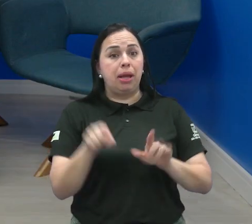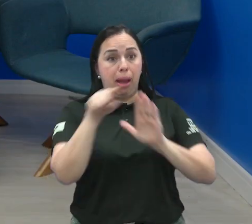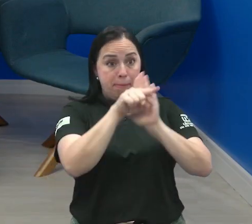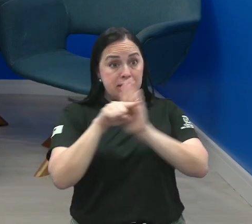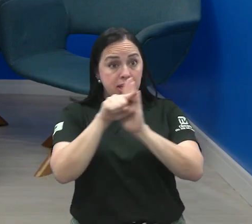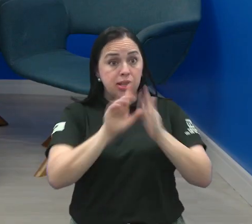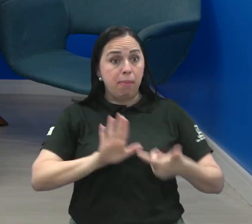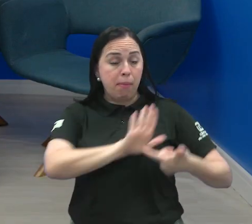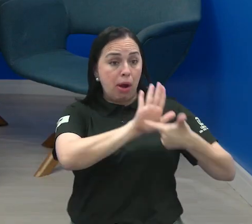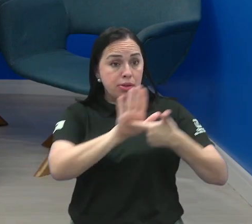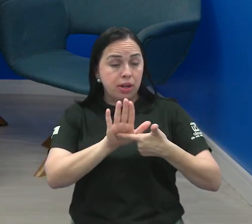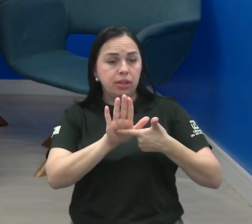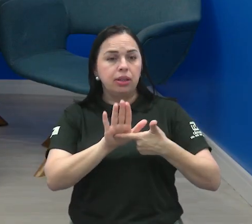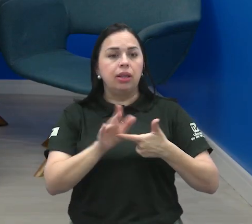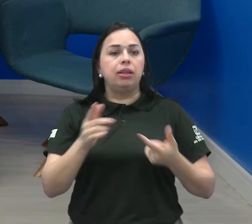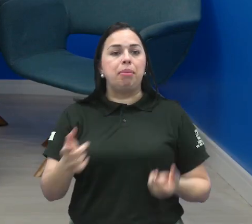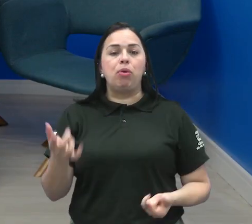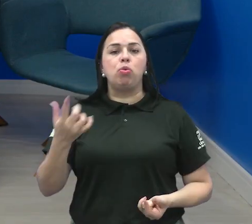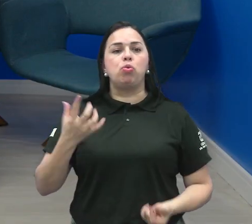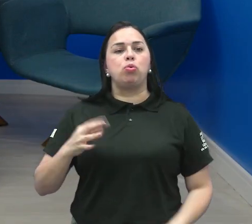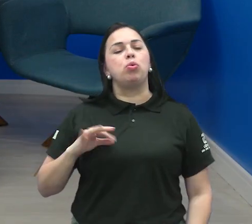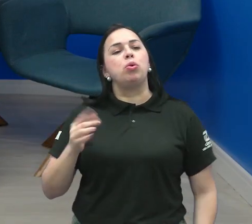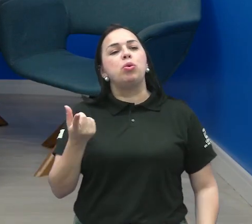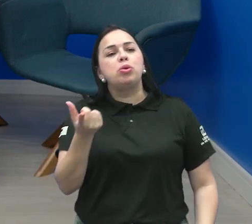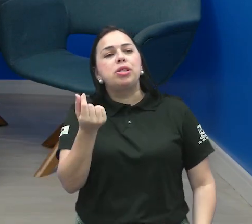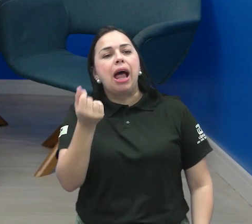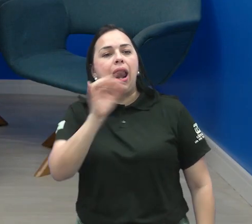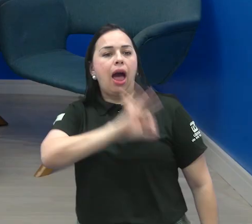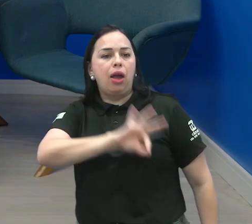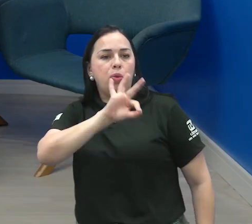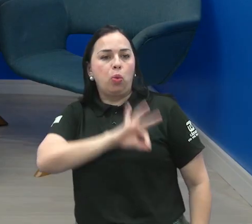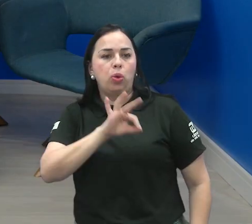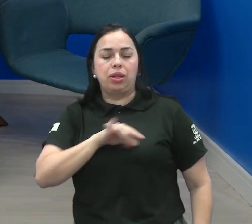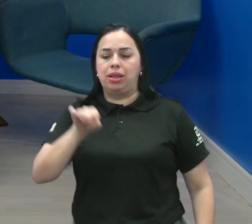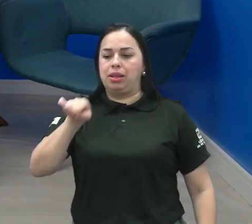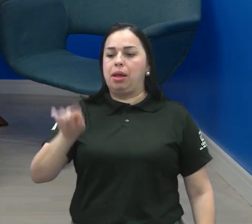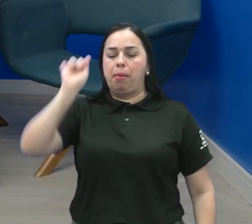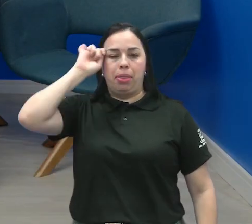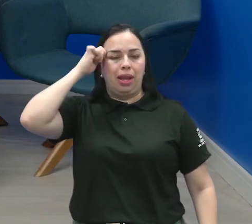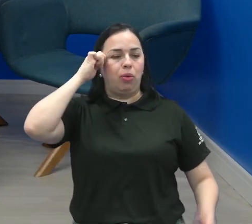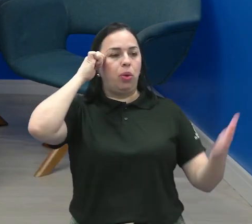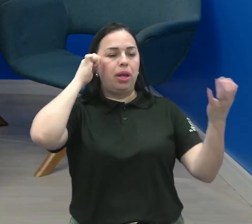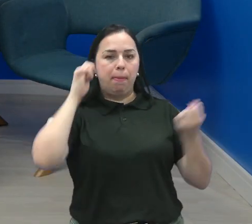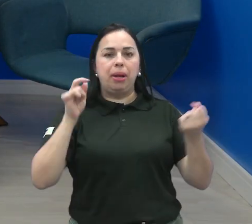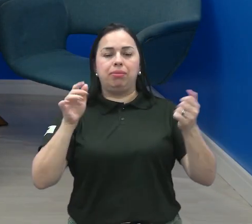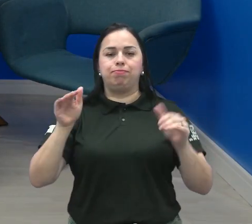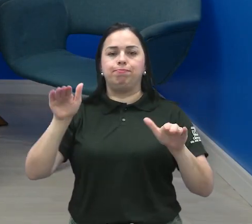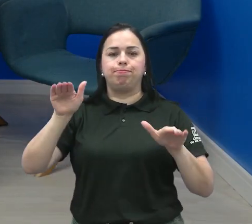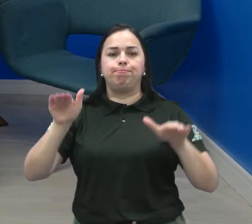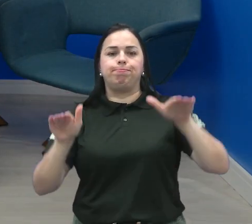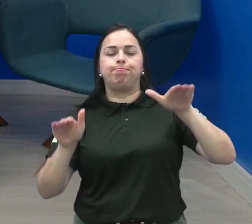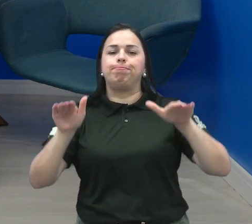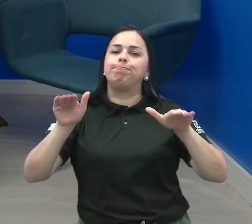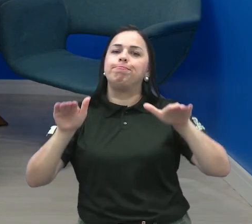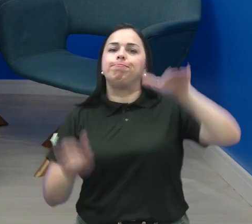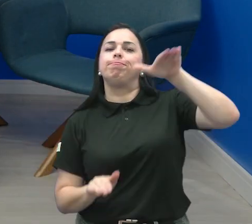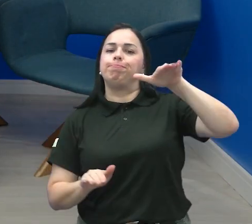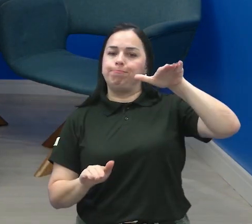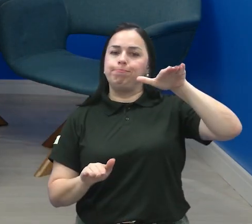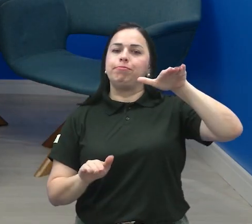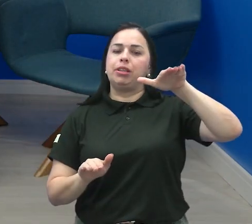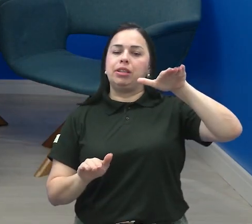mesmo levantamento, Érica, também analisou a diferença salarial entre raças e gêneros. Nesse quesito, a pesquisa revelou